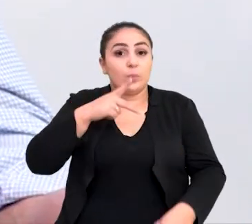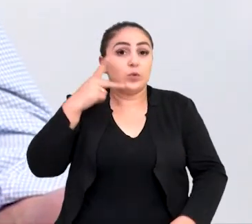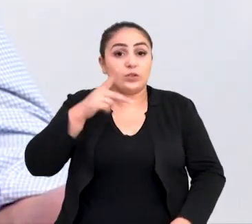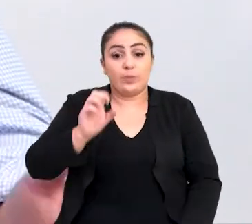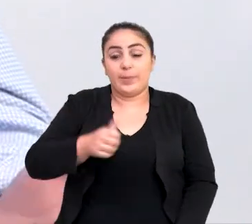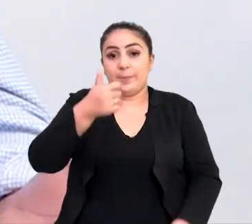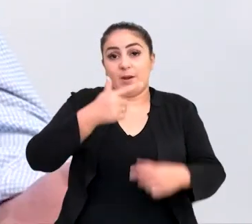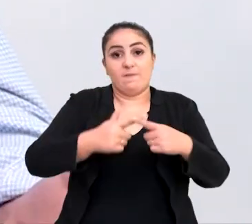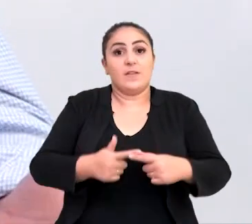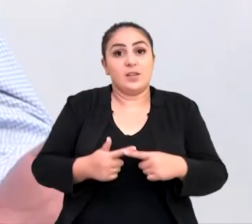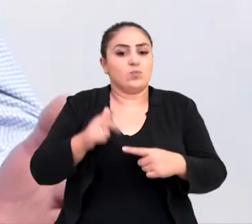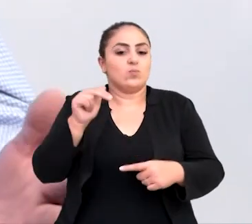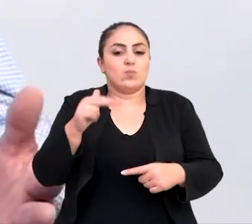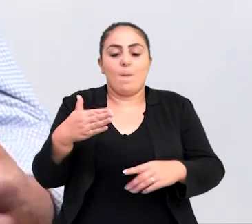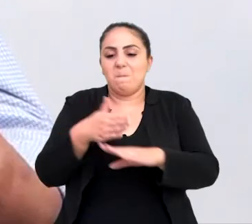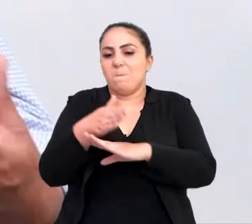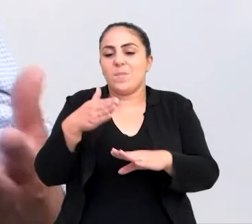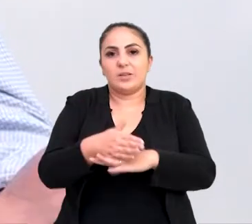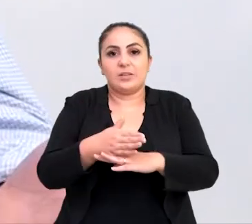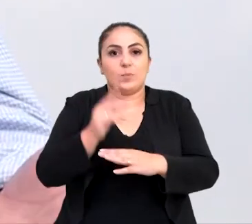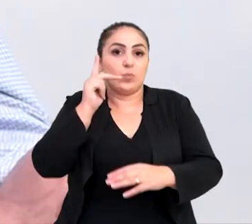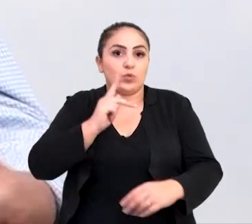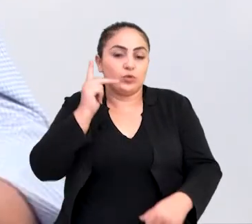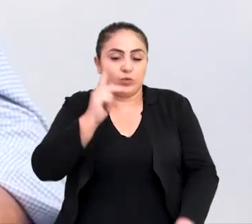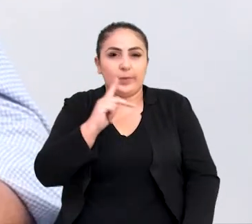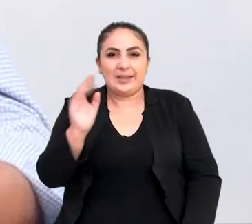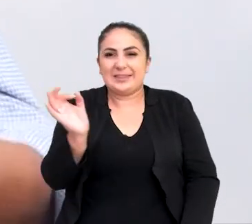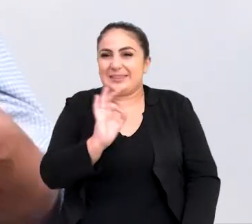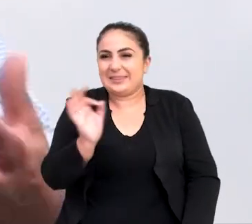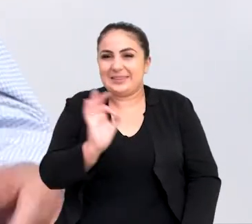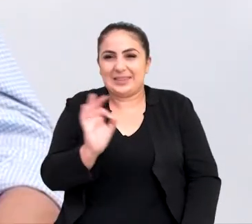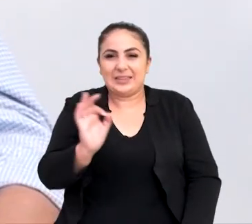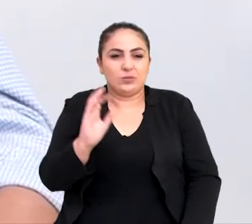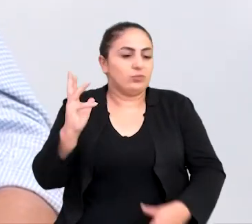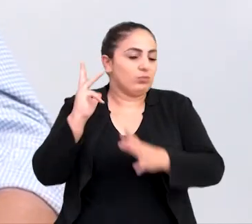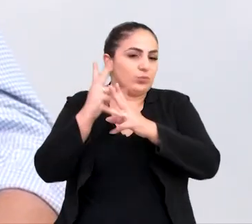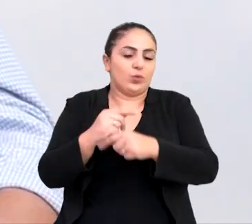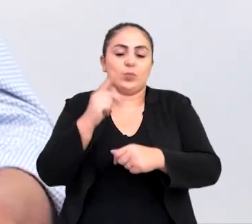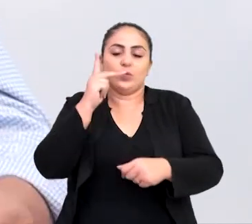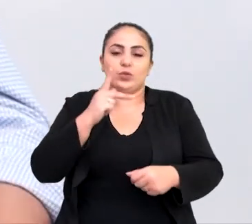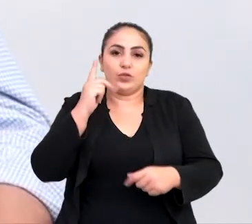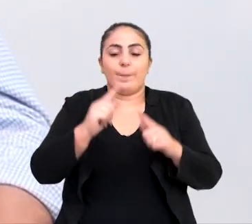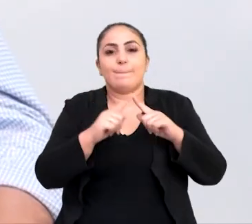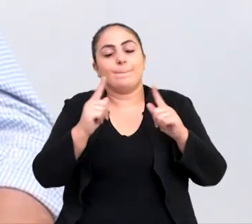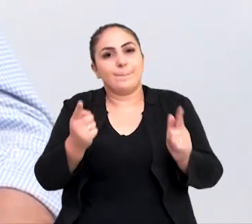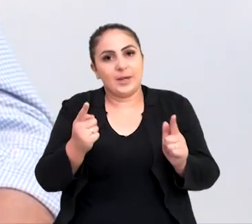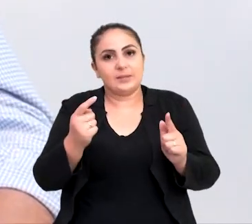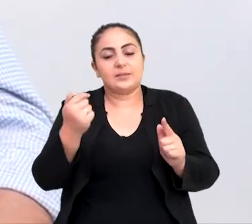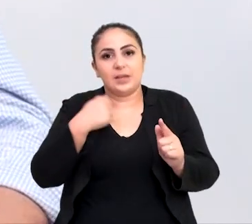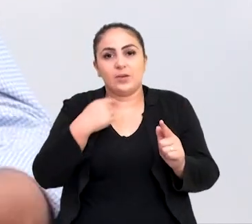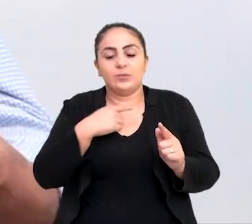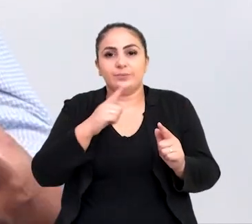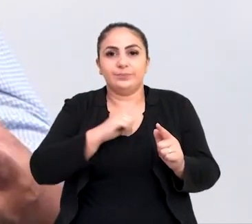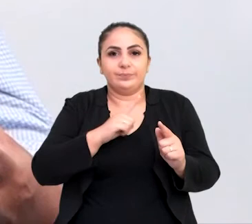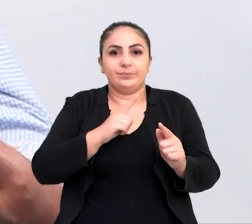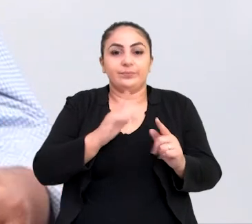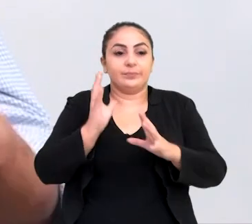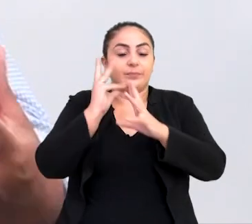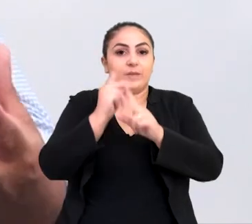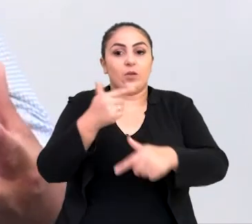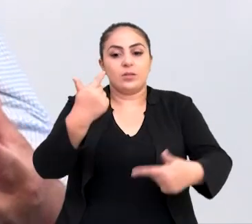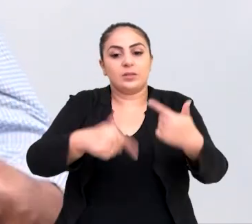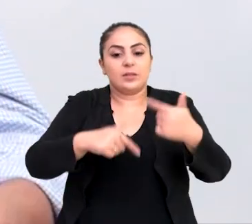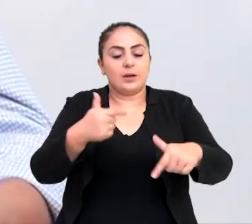é a primeira vez que estou indo, nunca participei politicamente, não tenho um histórico político. Mas eu tenho um histórico